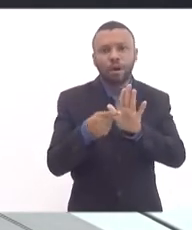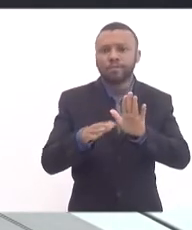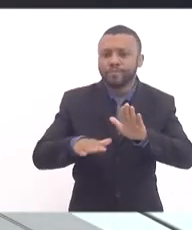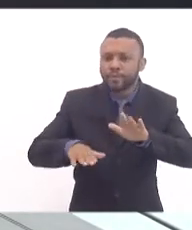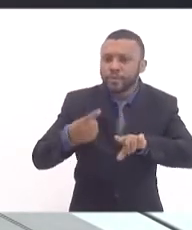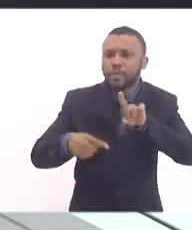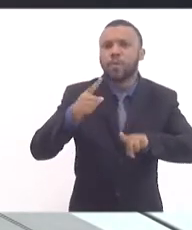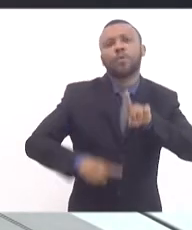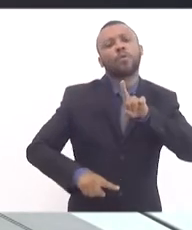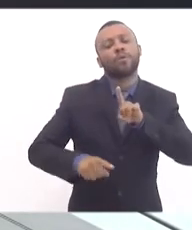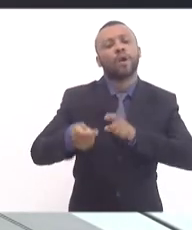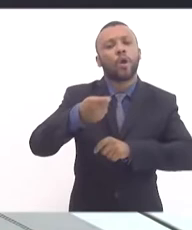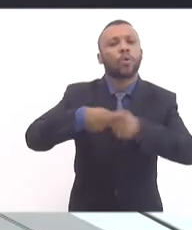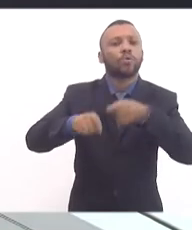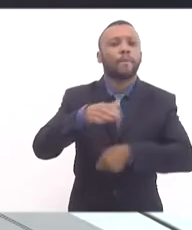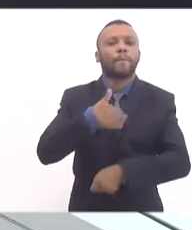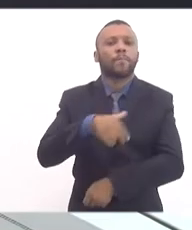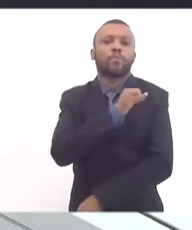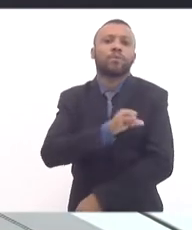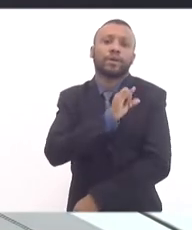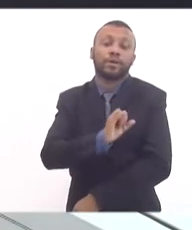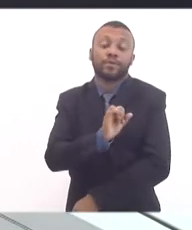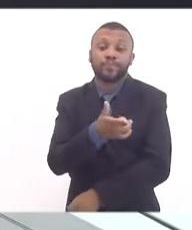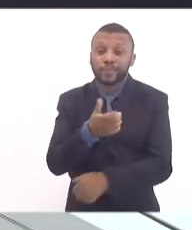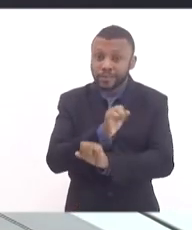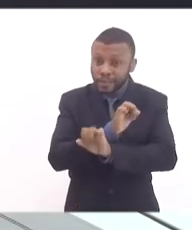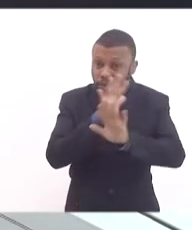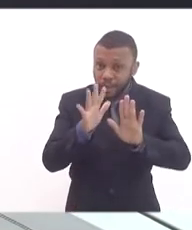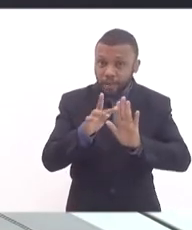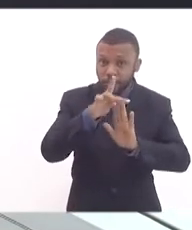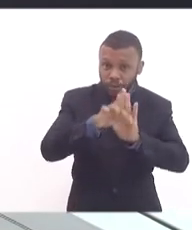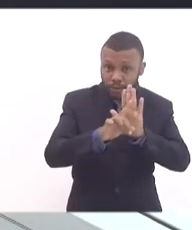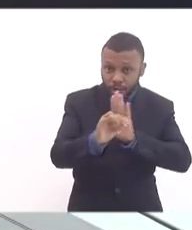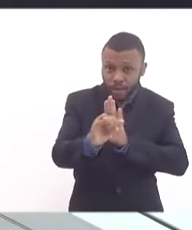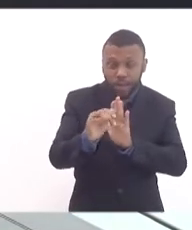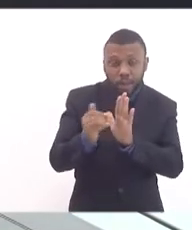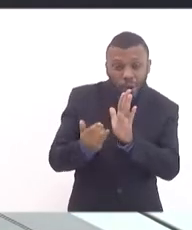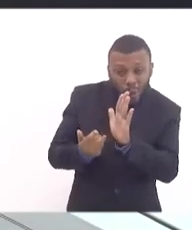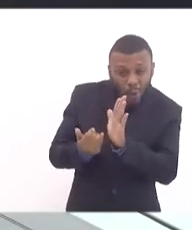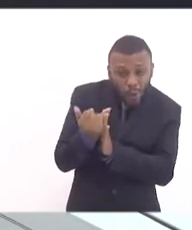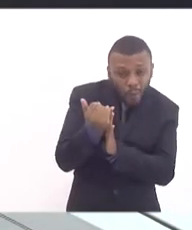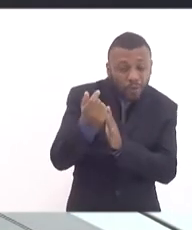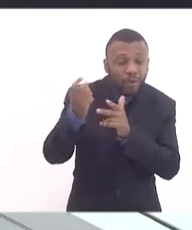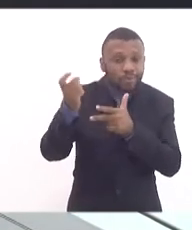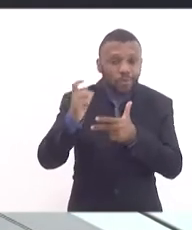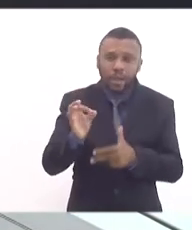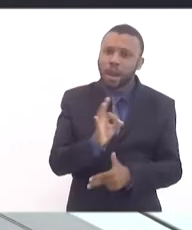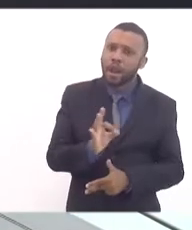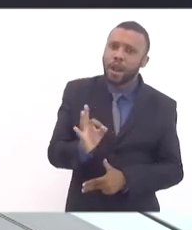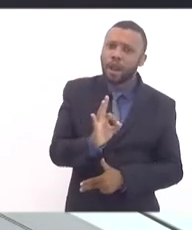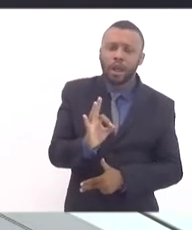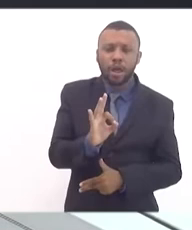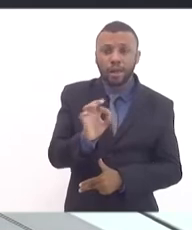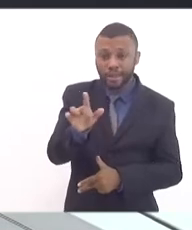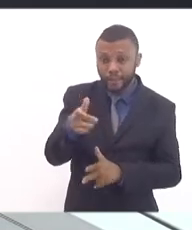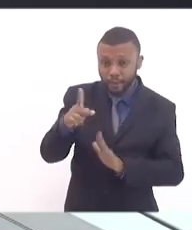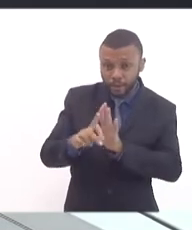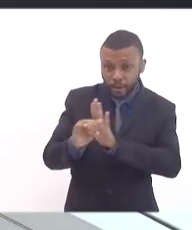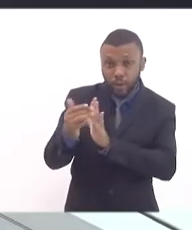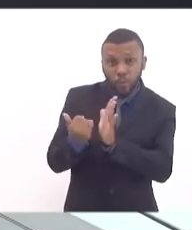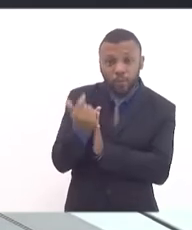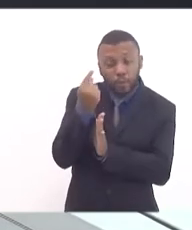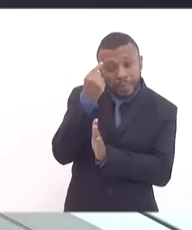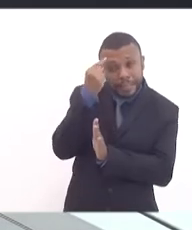Janeiro é só deixando claro projeto de lei não começou a executivo um projeto de lei de iniciativa do presidente Deputado André Ceciliano